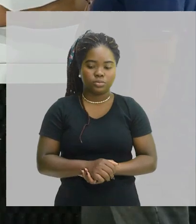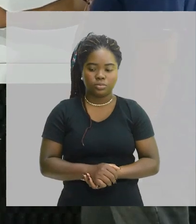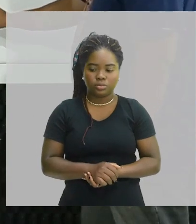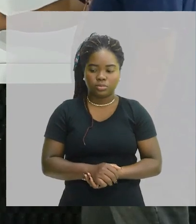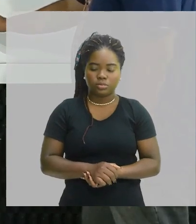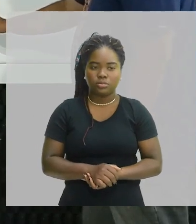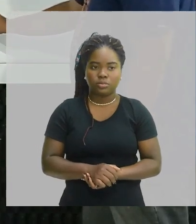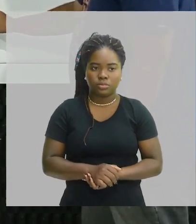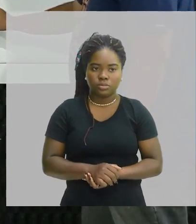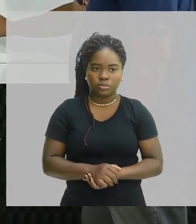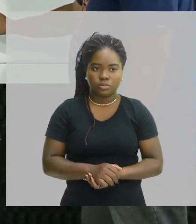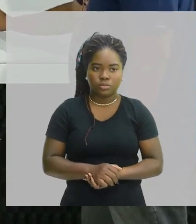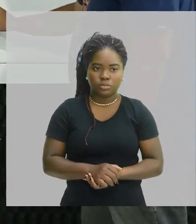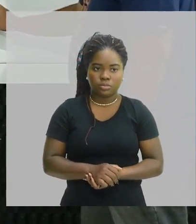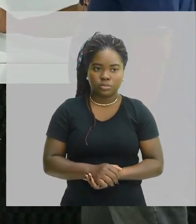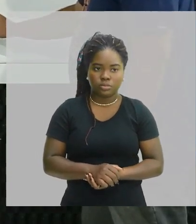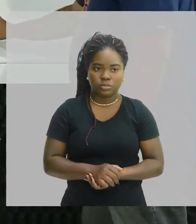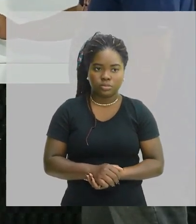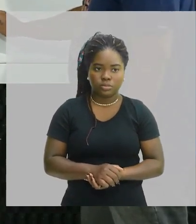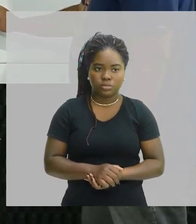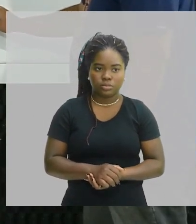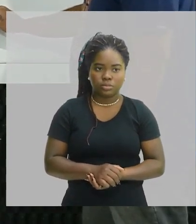Né? Colocou aqui as 4,